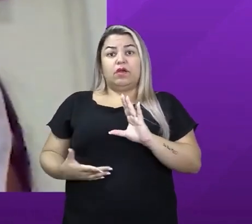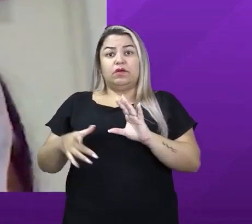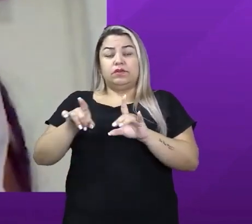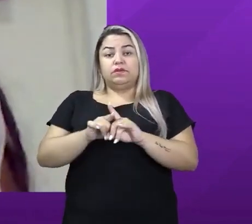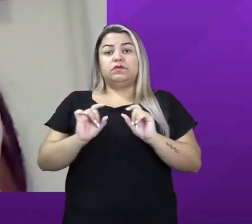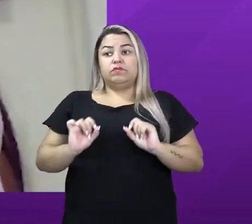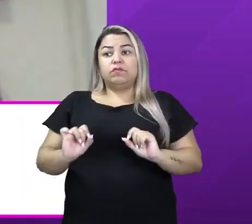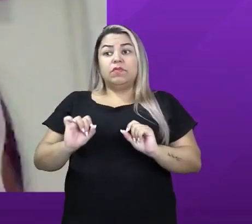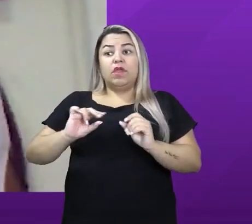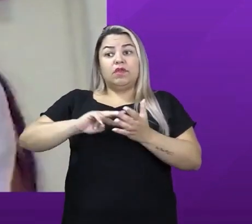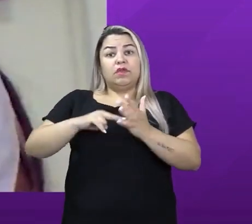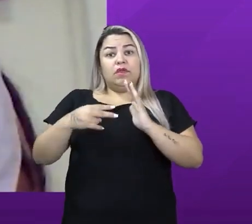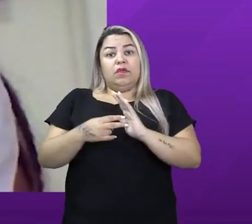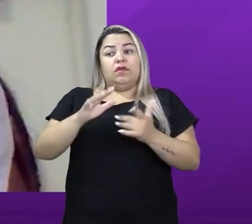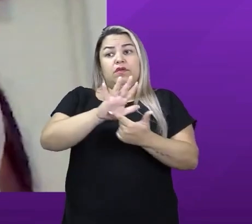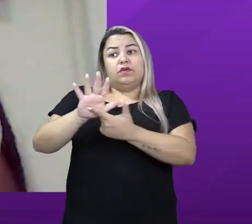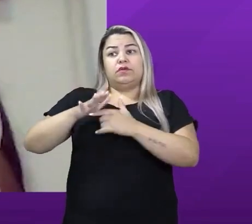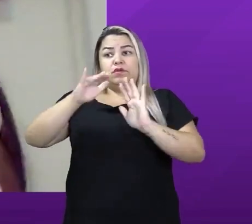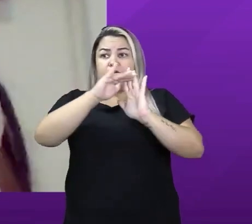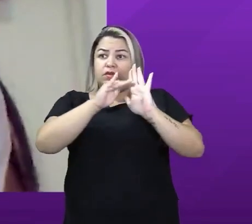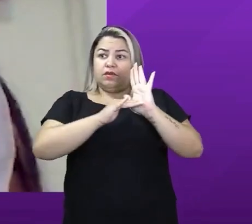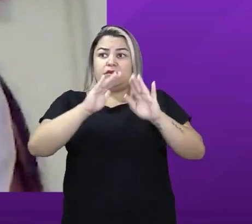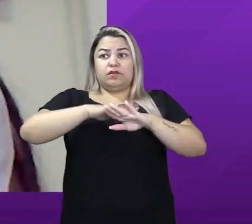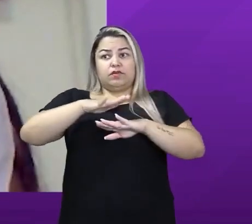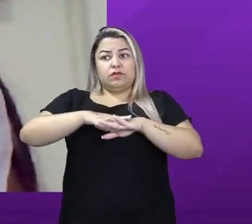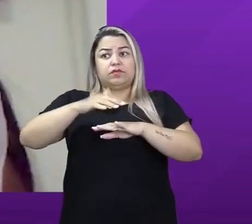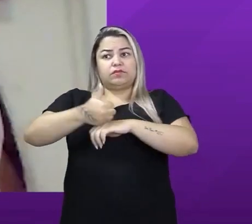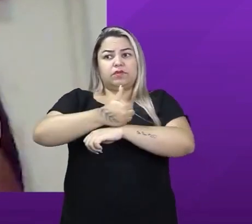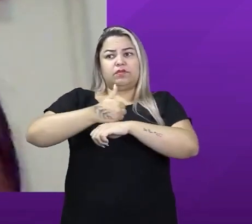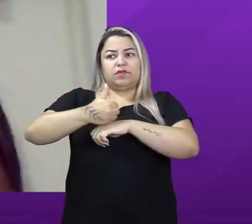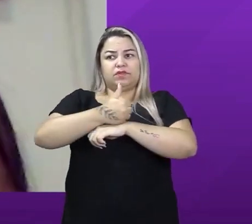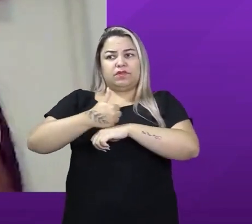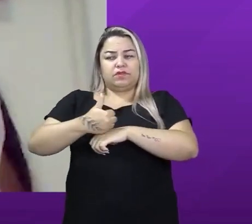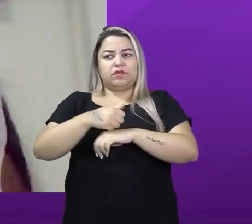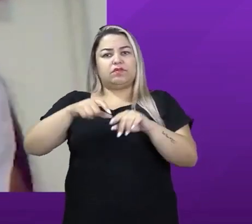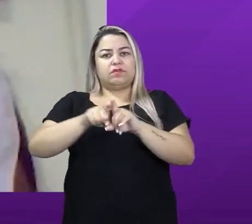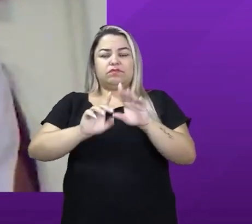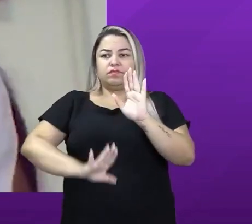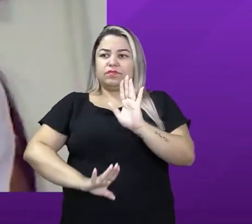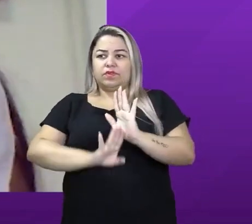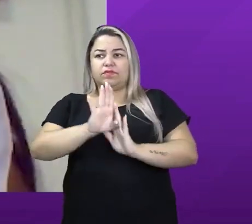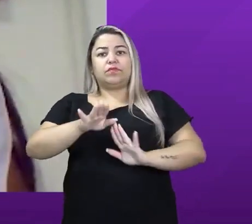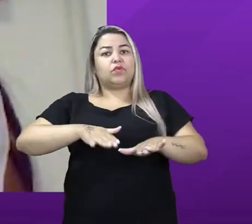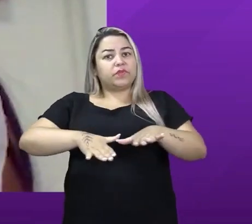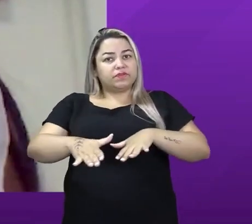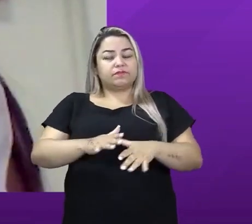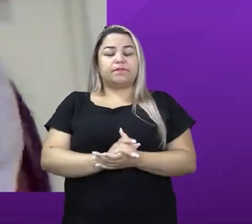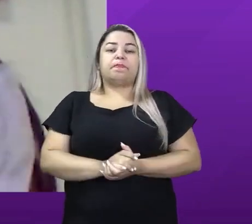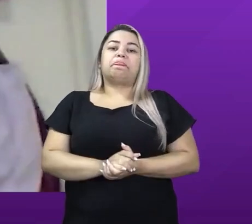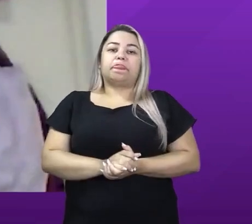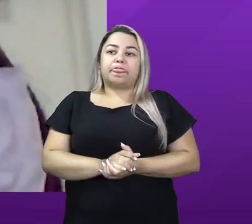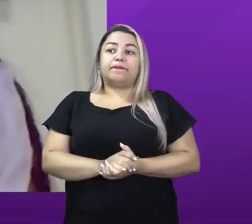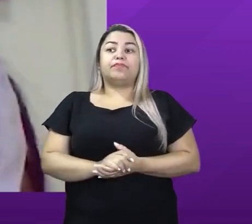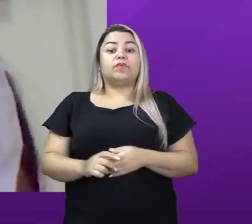proposição, apresentando pautas cada vez mais qualificadas e um crescente poder de mobilização. Seu poder